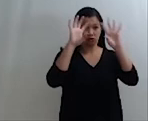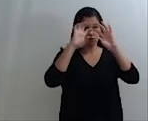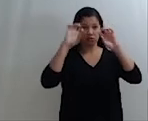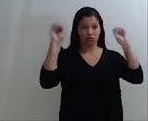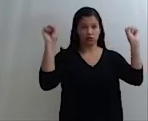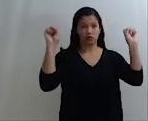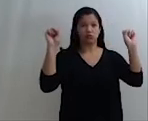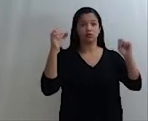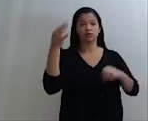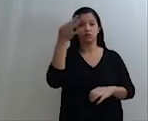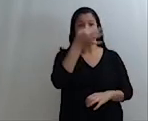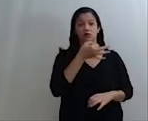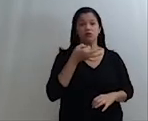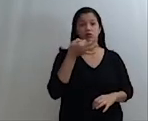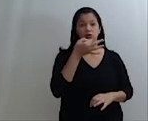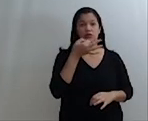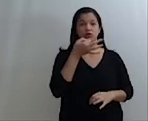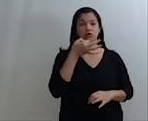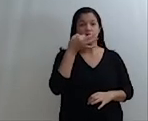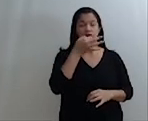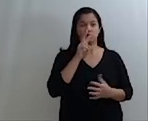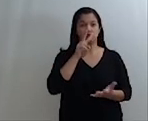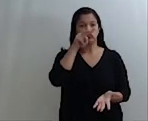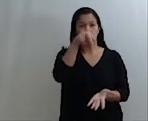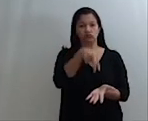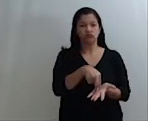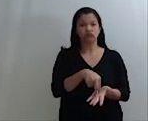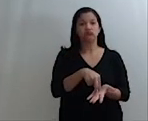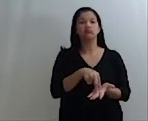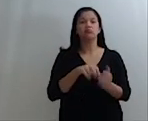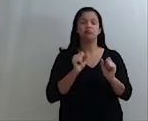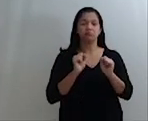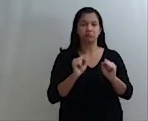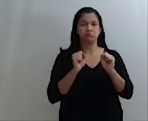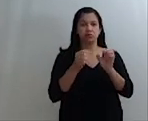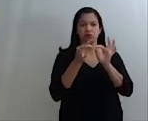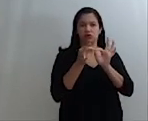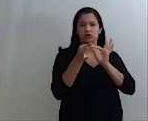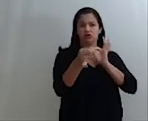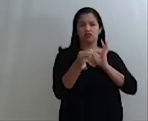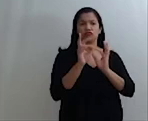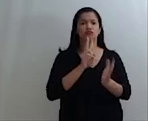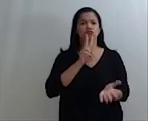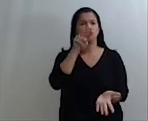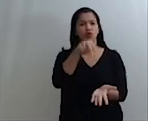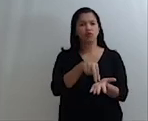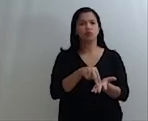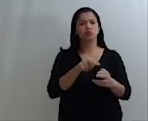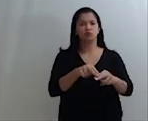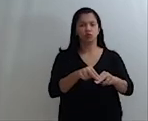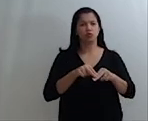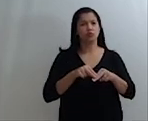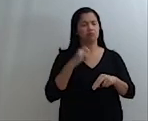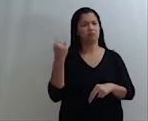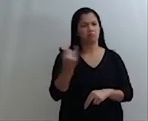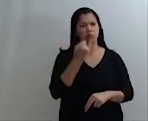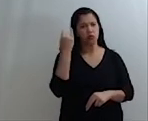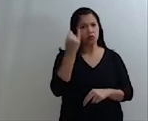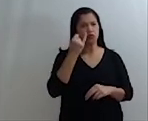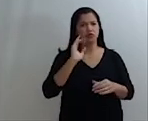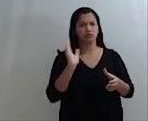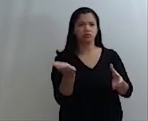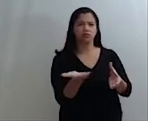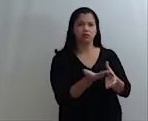por meio de videoconferência eh E viemos aqui por conta da relevância do caso né Eh acolhendo aqui o pedido